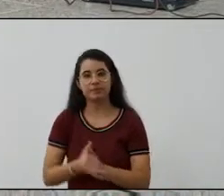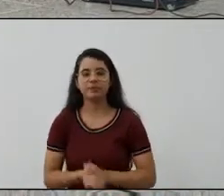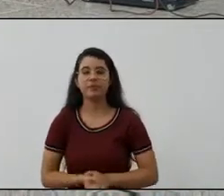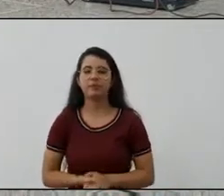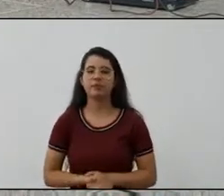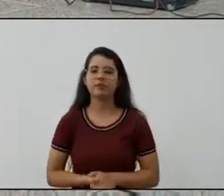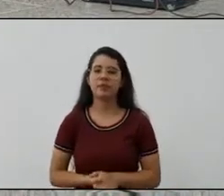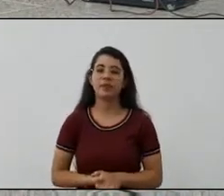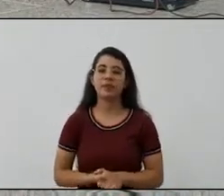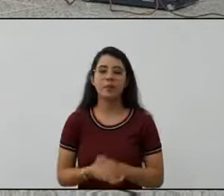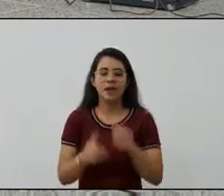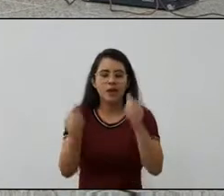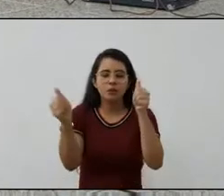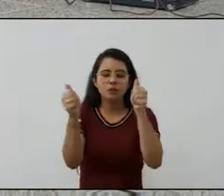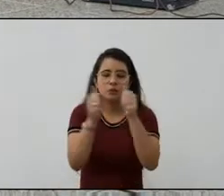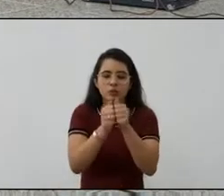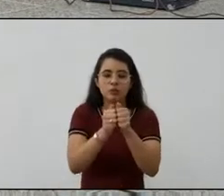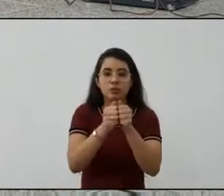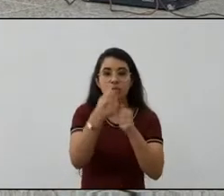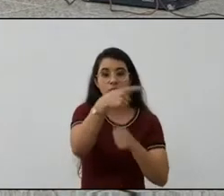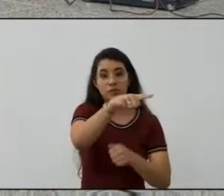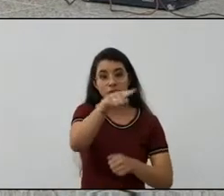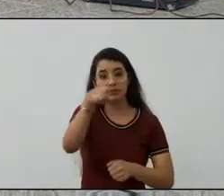Para estar com vocês